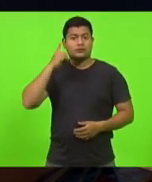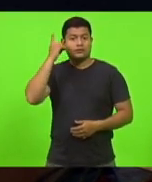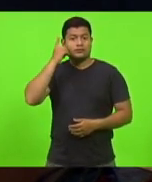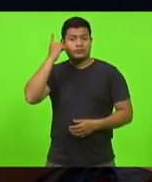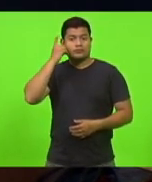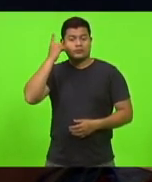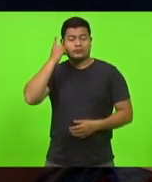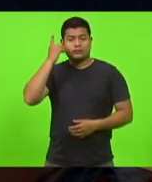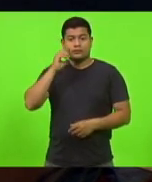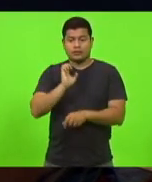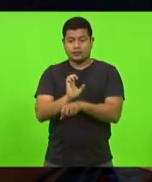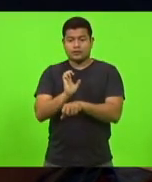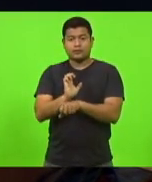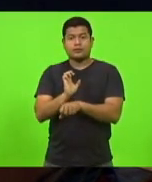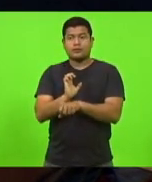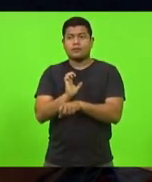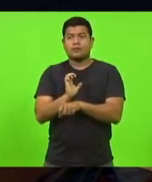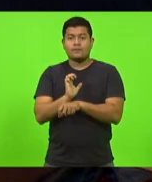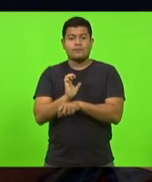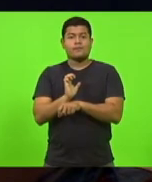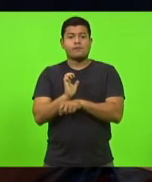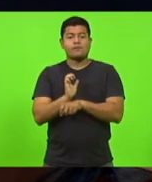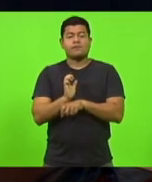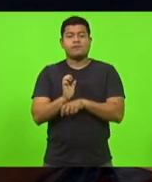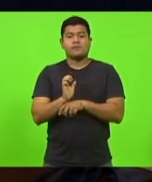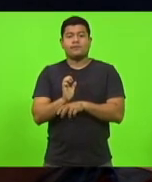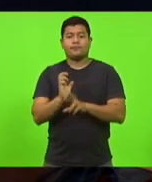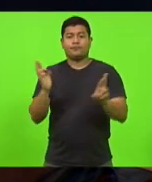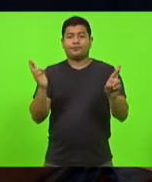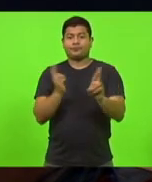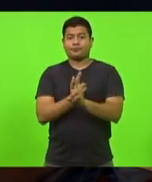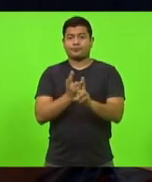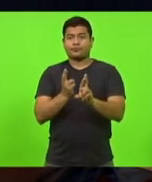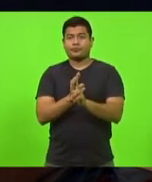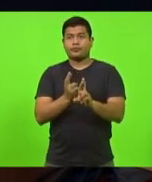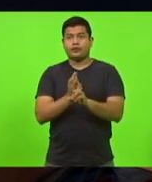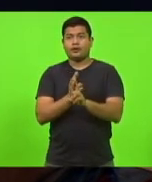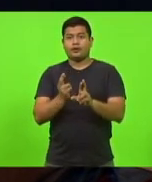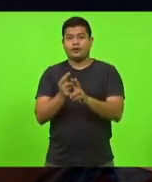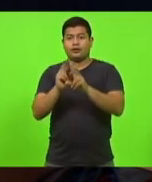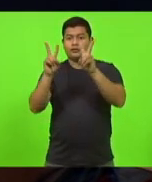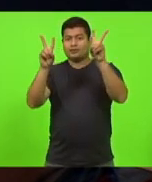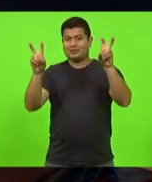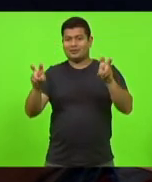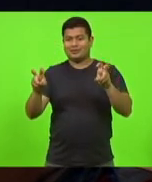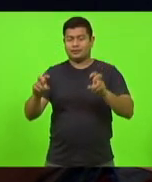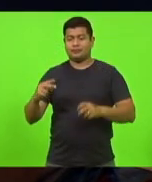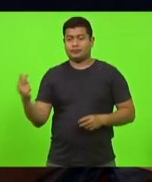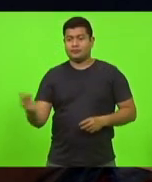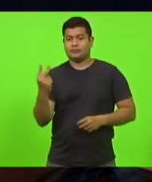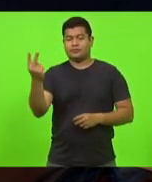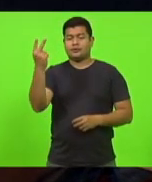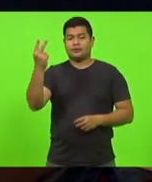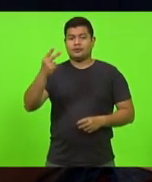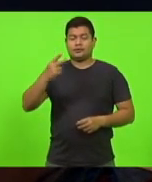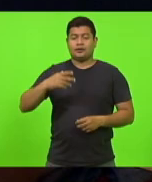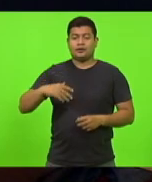estaduais com relação às bandeiras de valorização do magistério público.